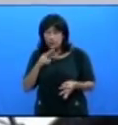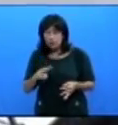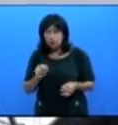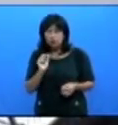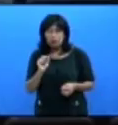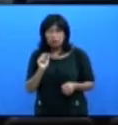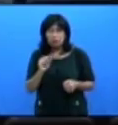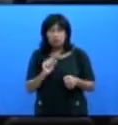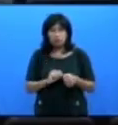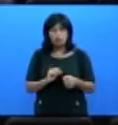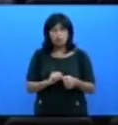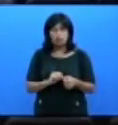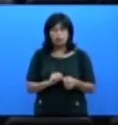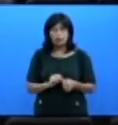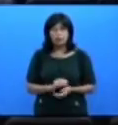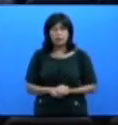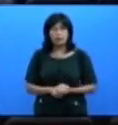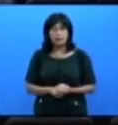cabíveis.